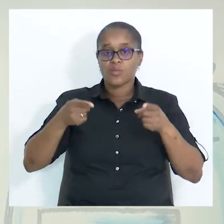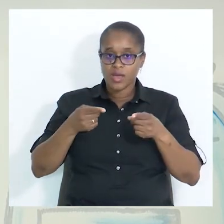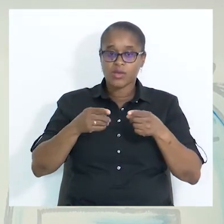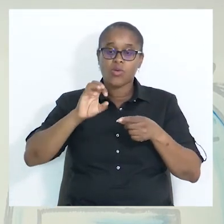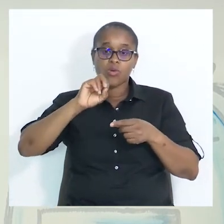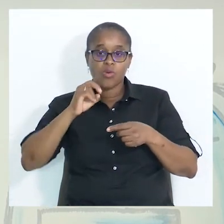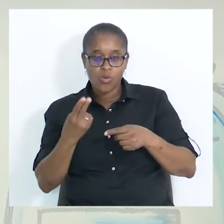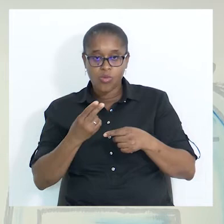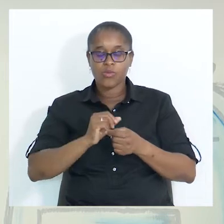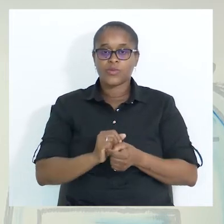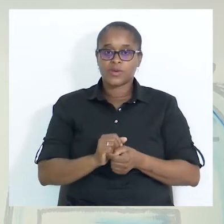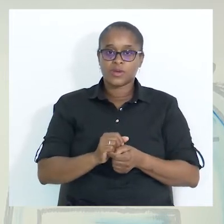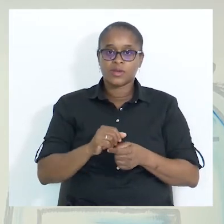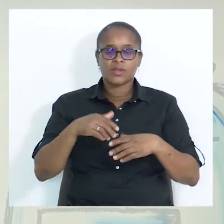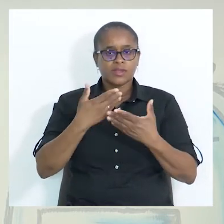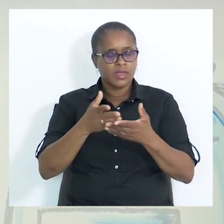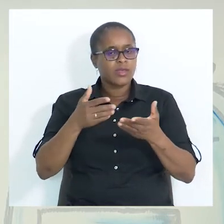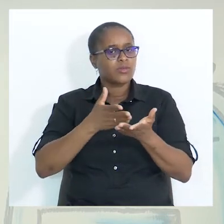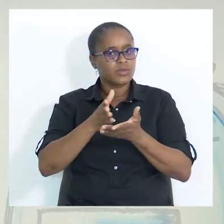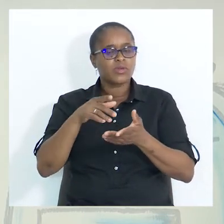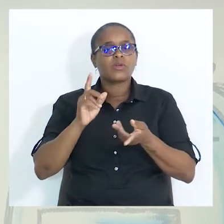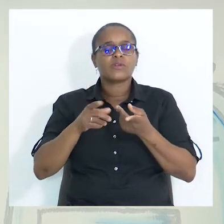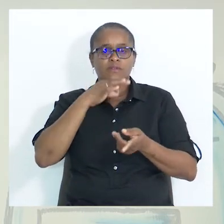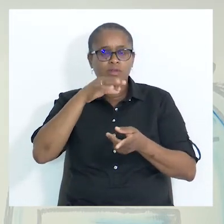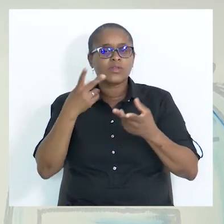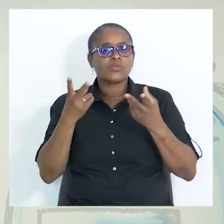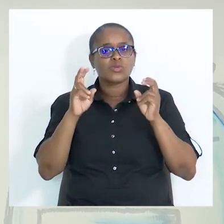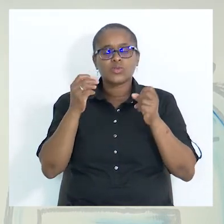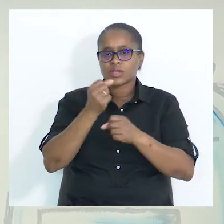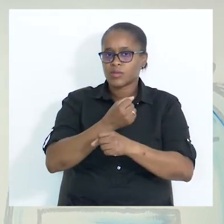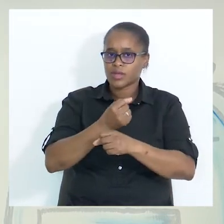sumário ou então dar conta do conteúdo trabalhado.